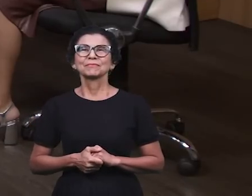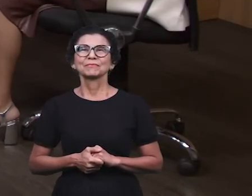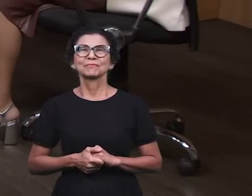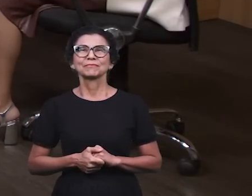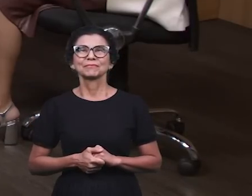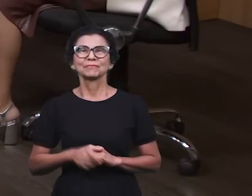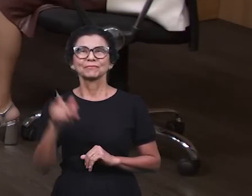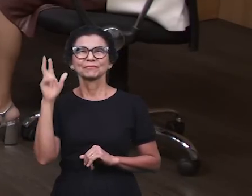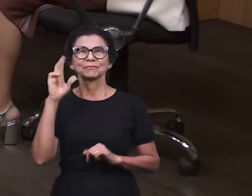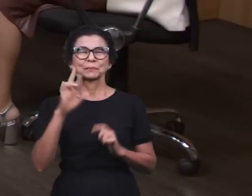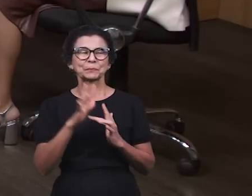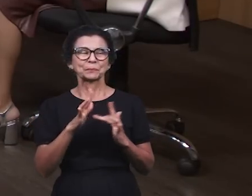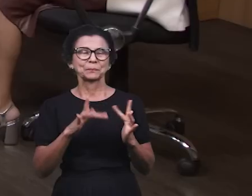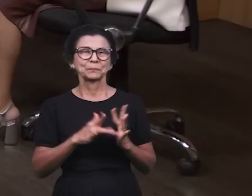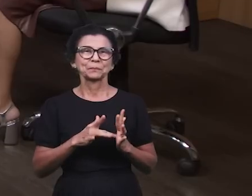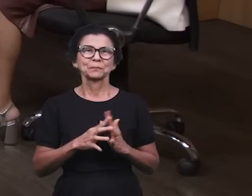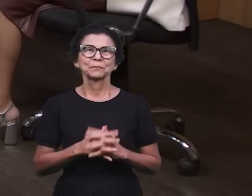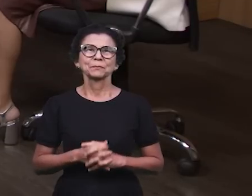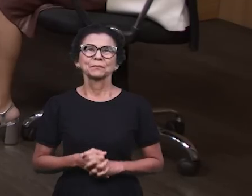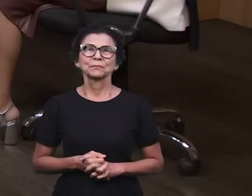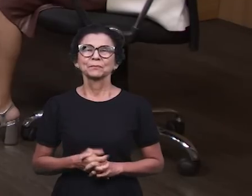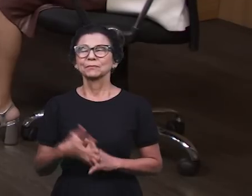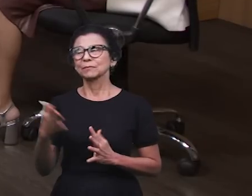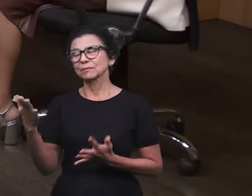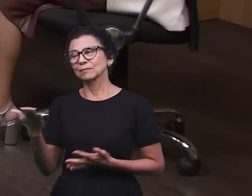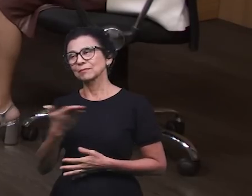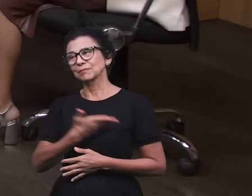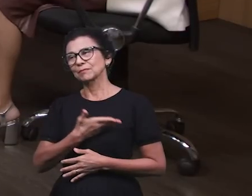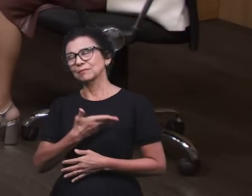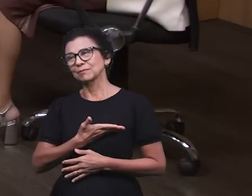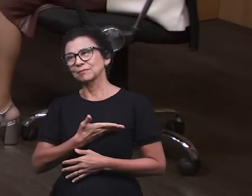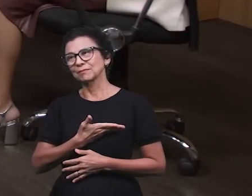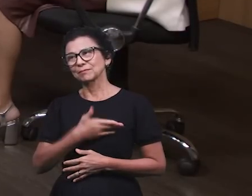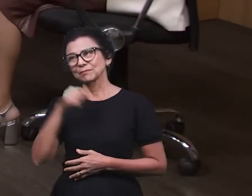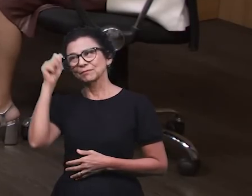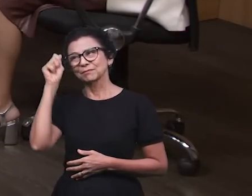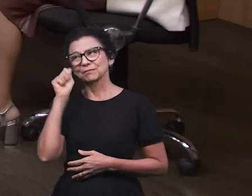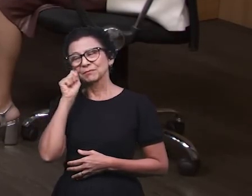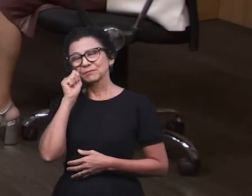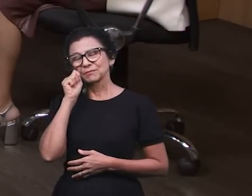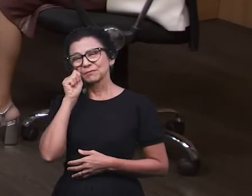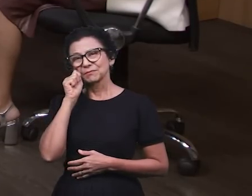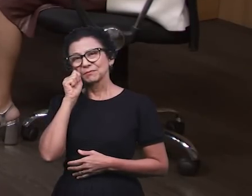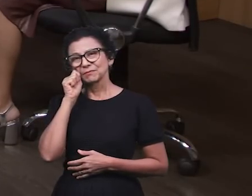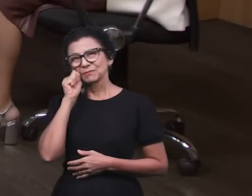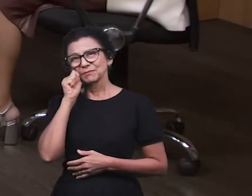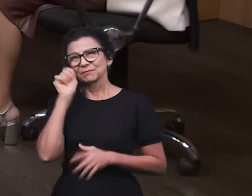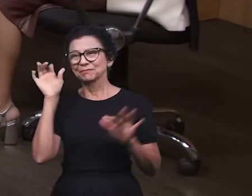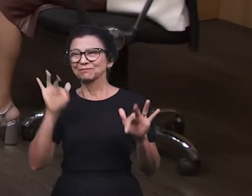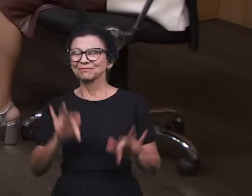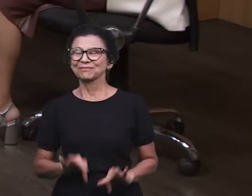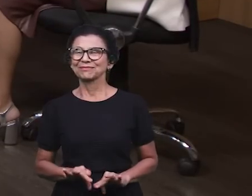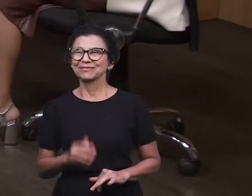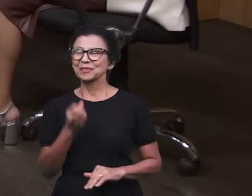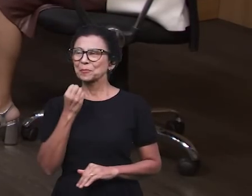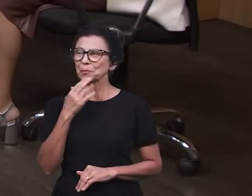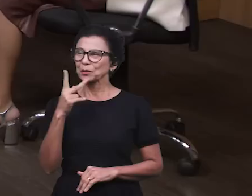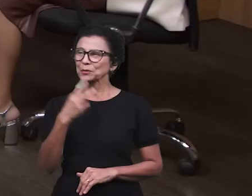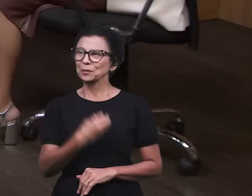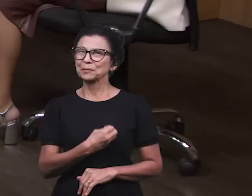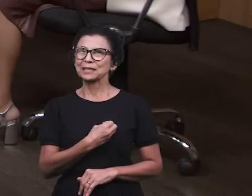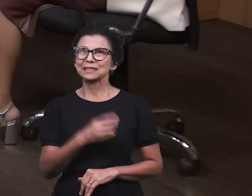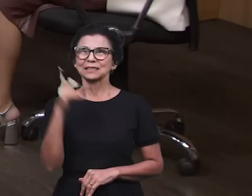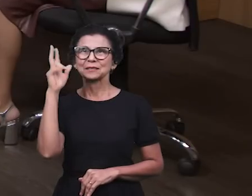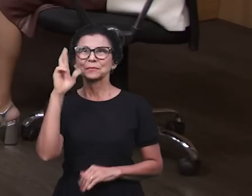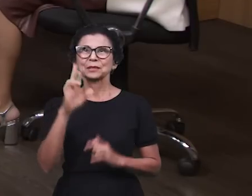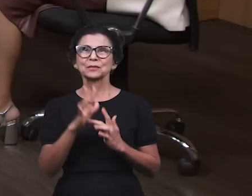com louvor. Pai, Senhor. Minha colega Andréia, estamos chegando ao final desse programa. Bom ter você conosco aqui, a